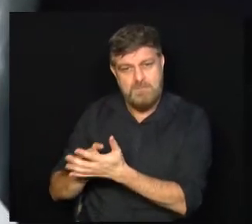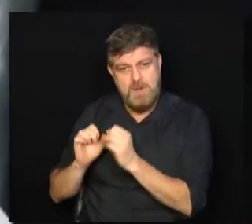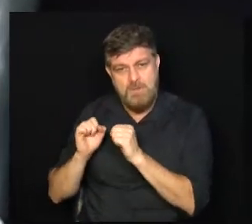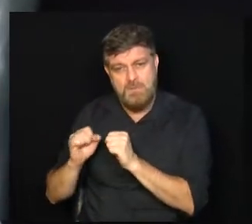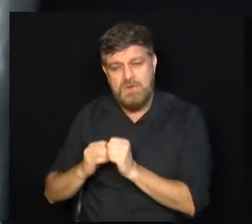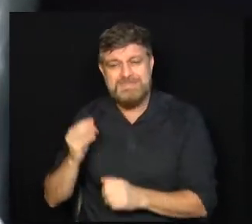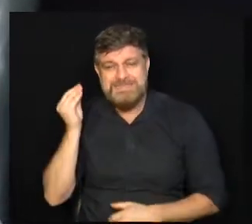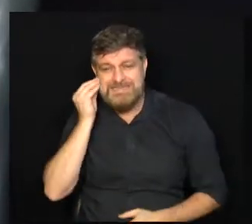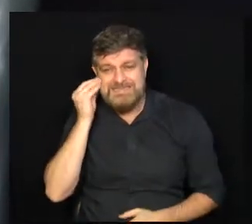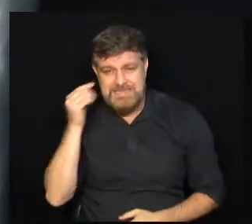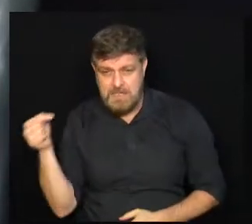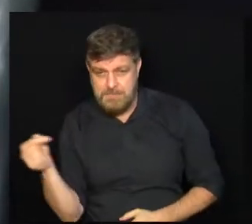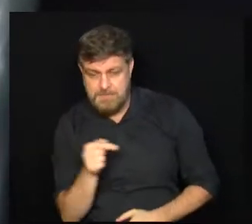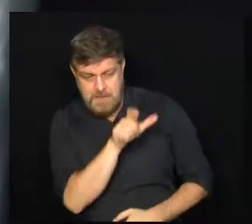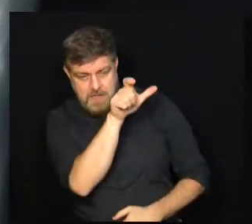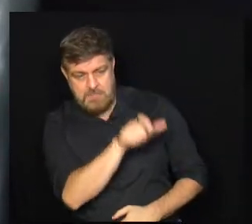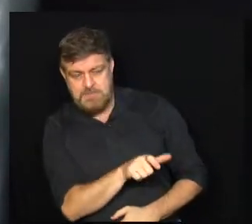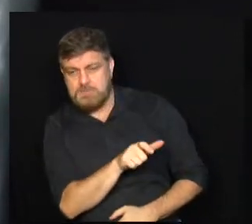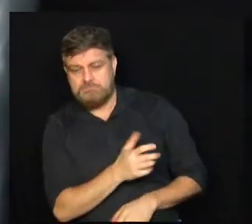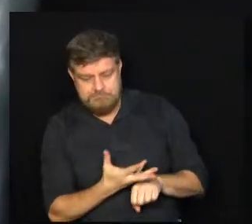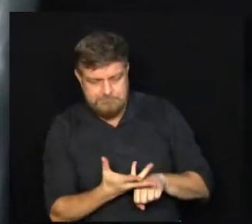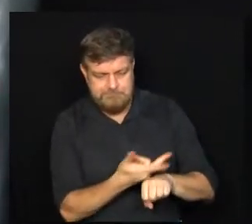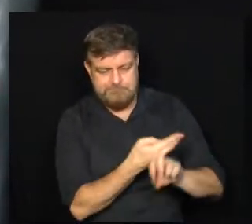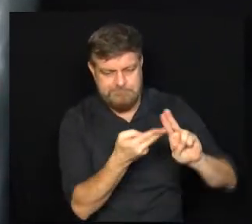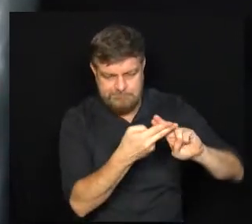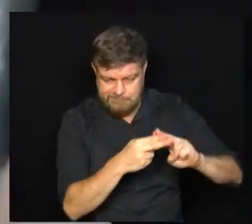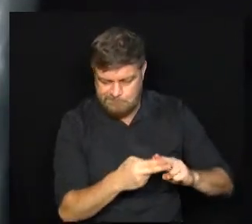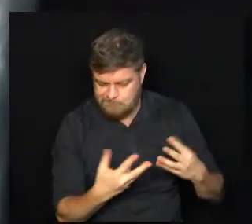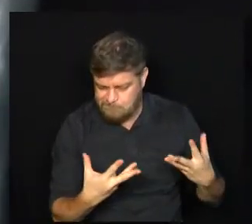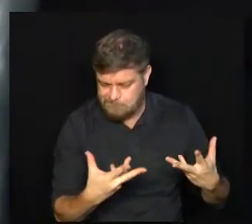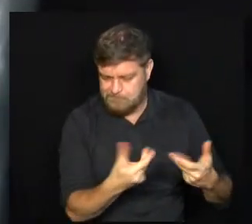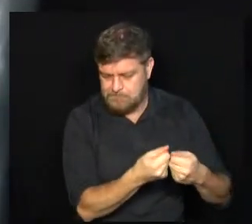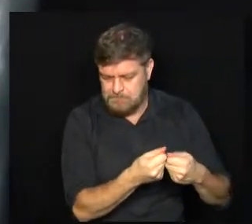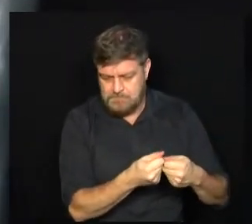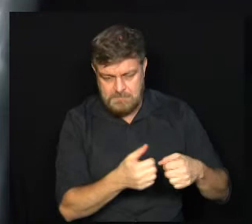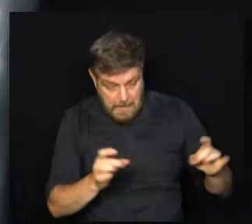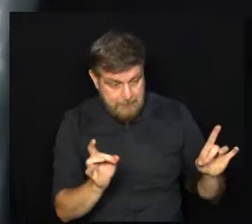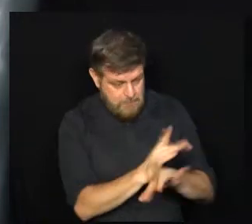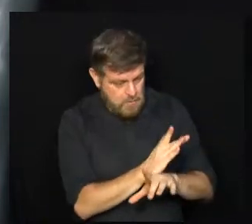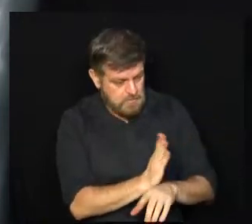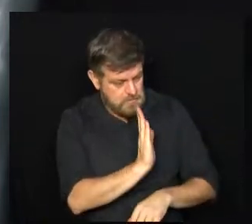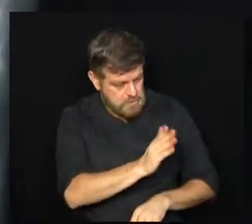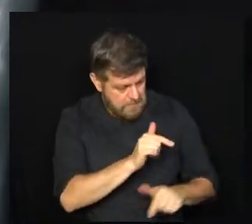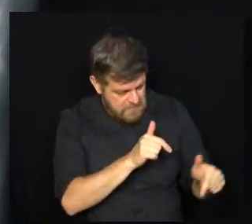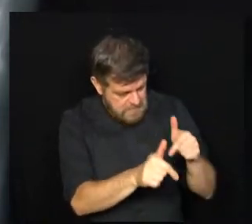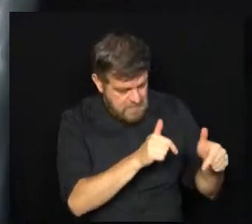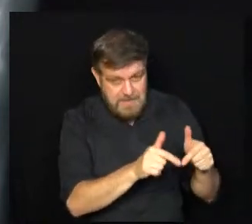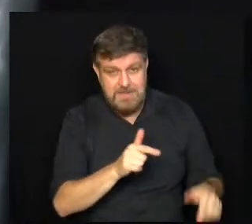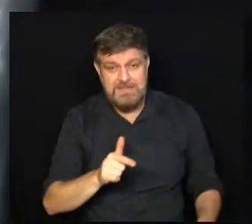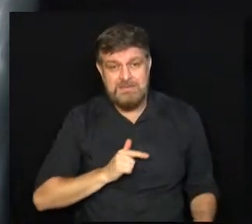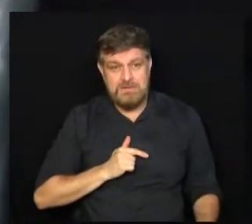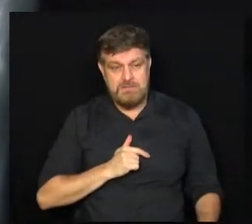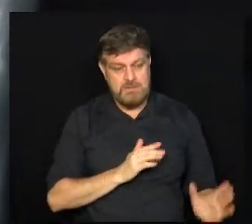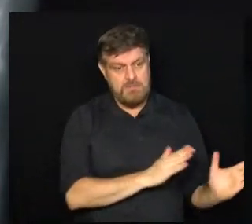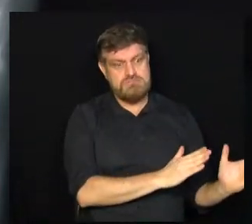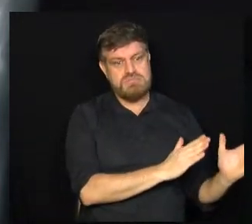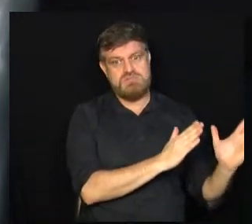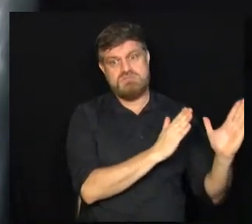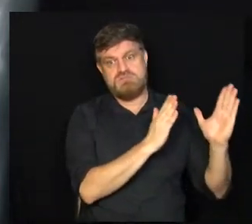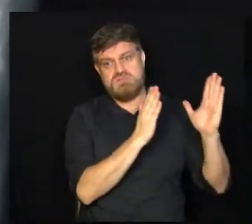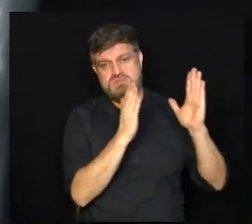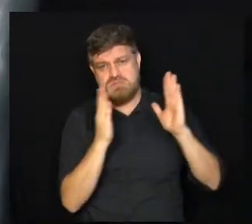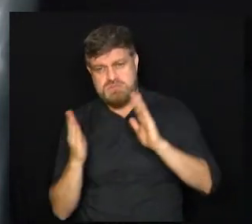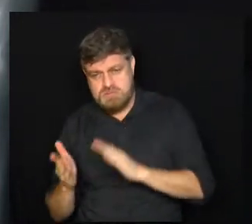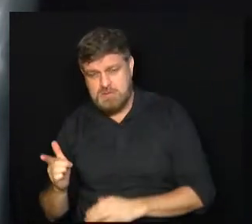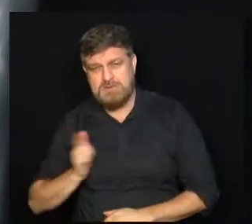atestar que aquele tripulante ele está apto para o voo. Então, esse é o processo de formação de um comissário de voo,